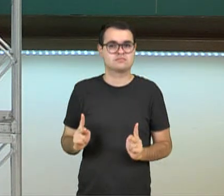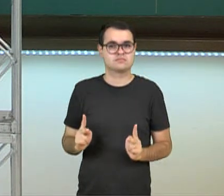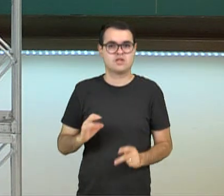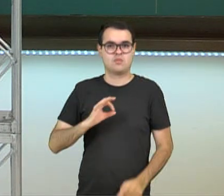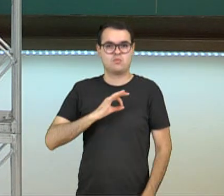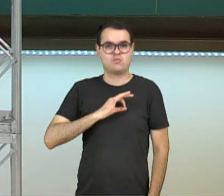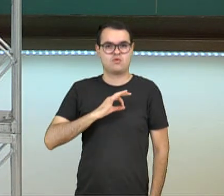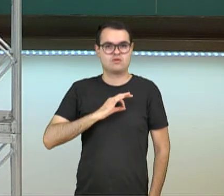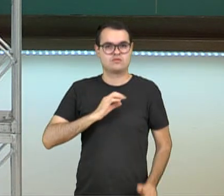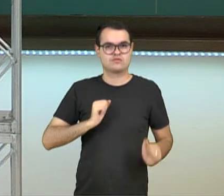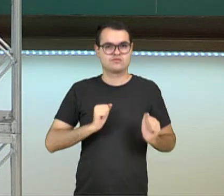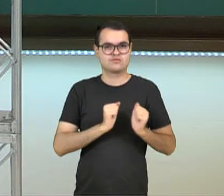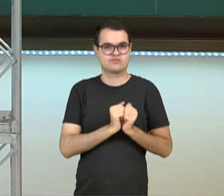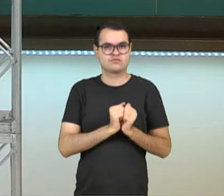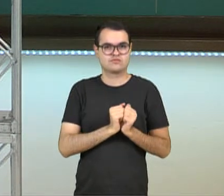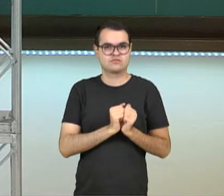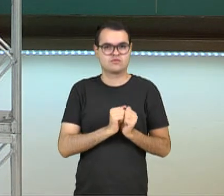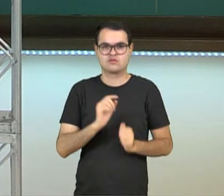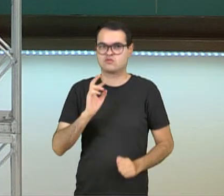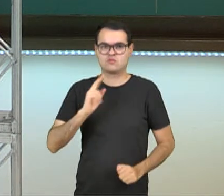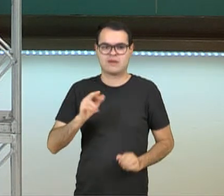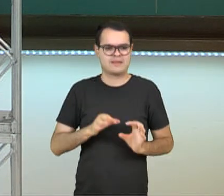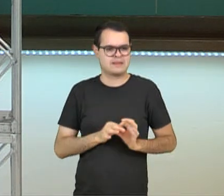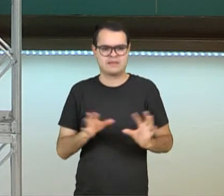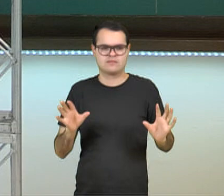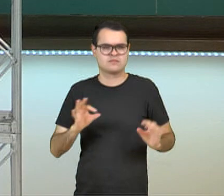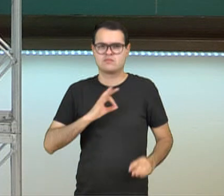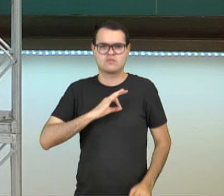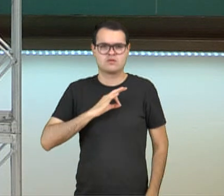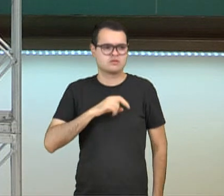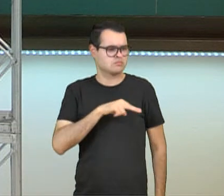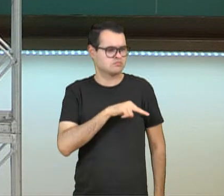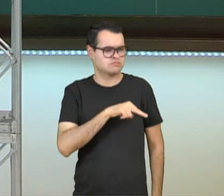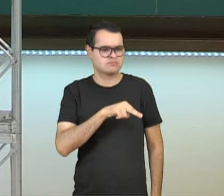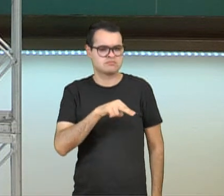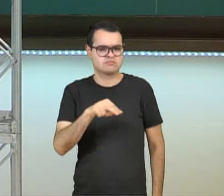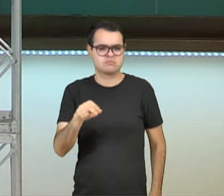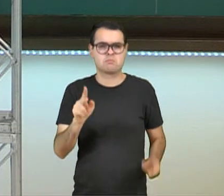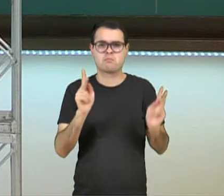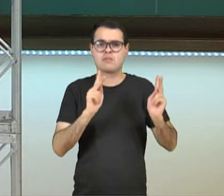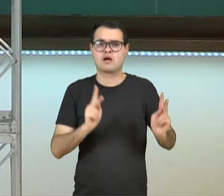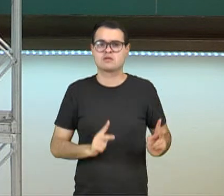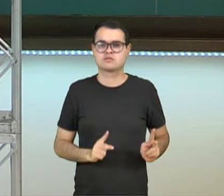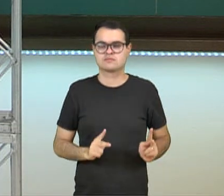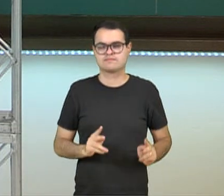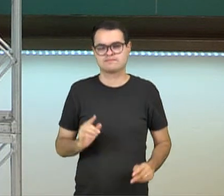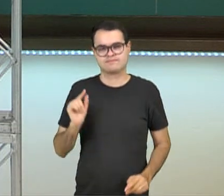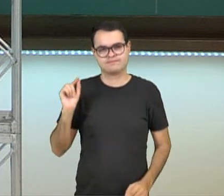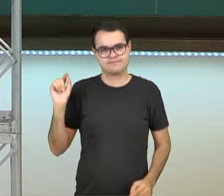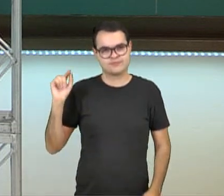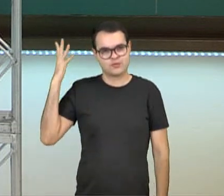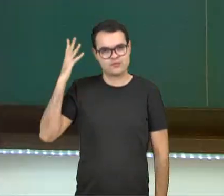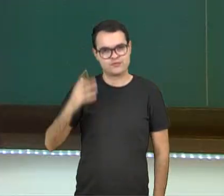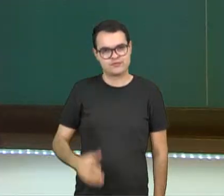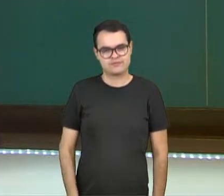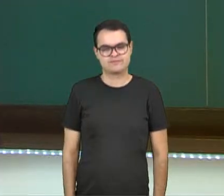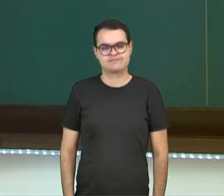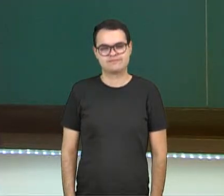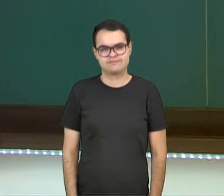da polícia. Eles não estavam ali livres, soltos, não, eles estavam ali de forma pacífica. Até que, presta